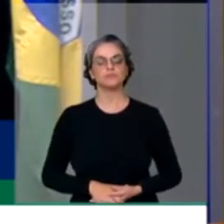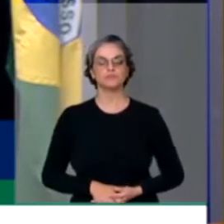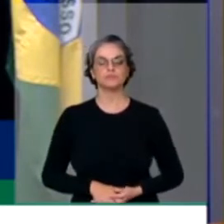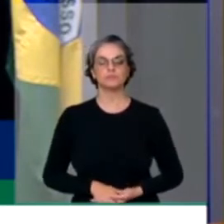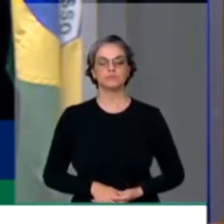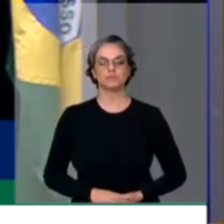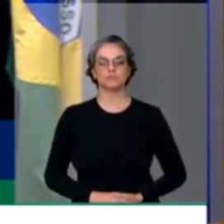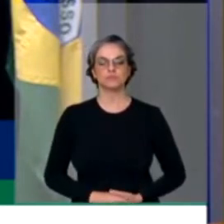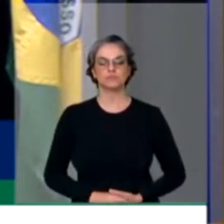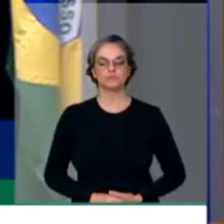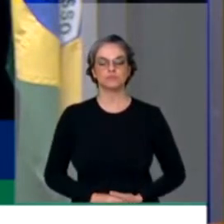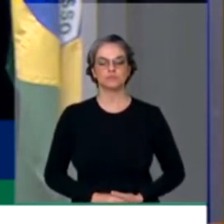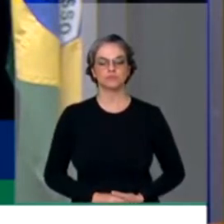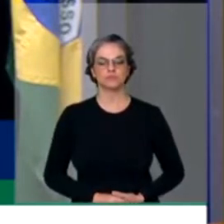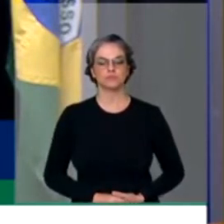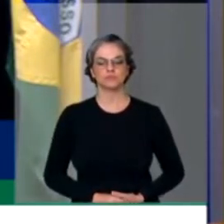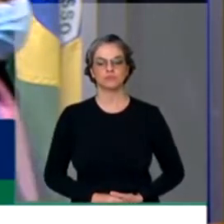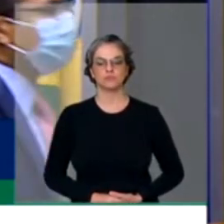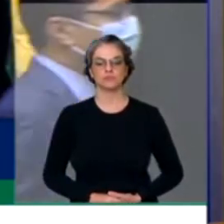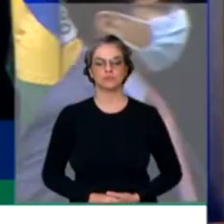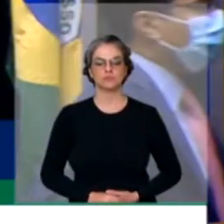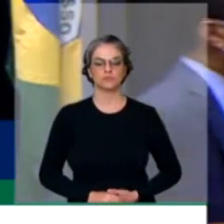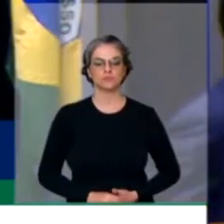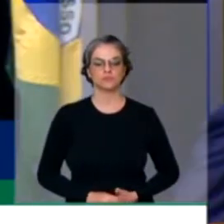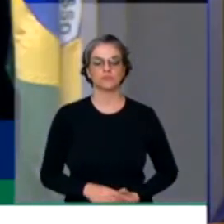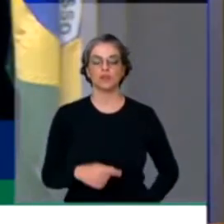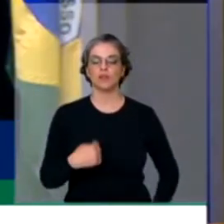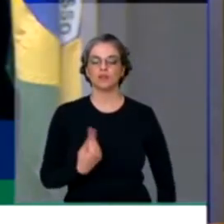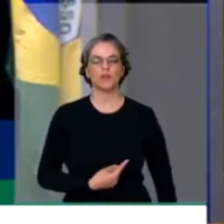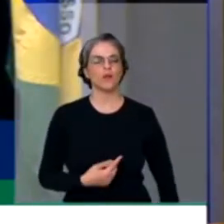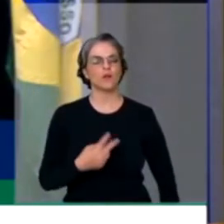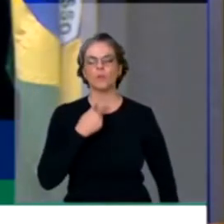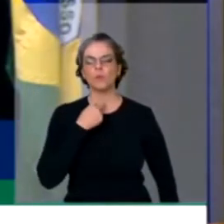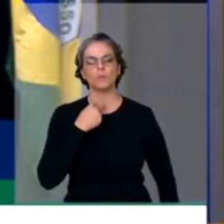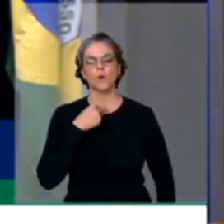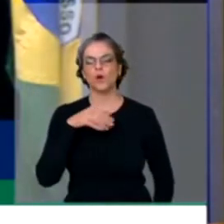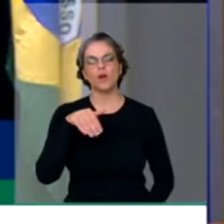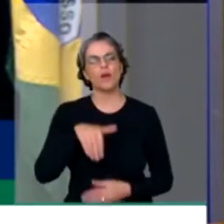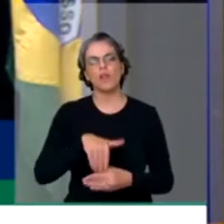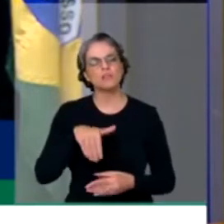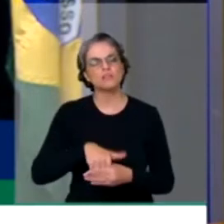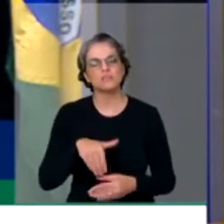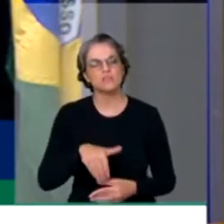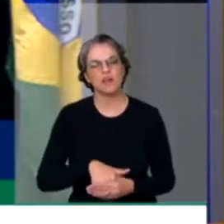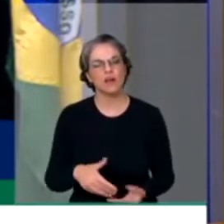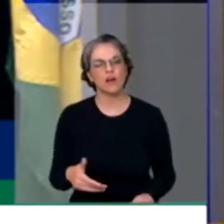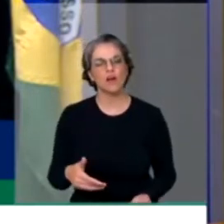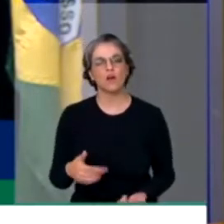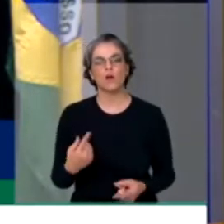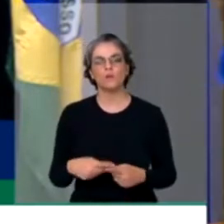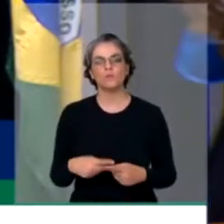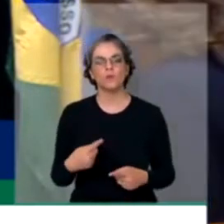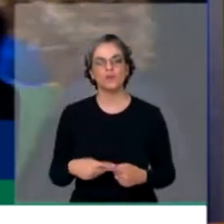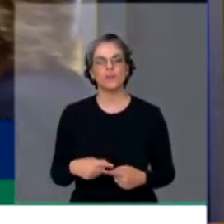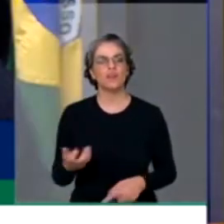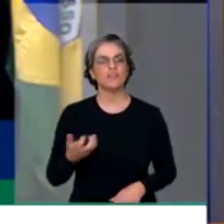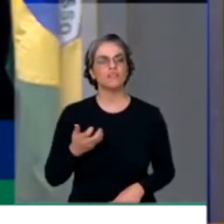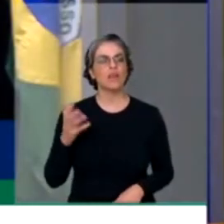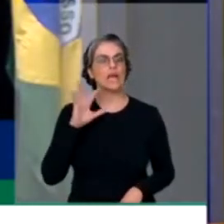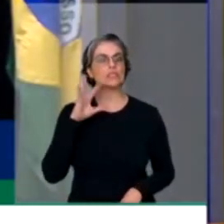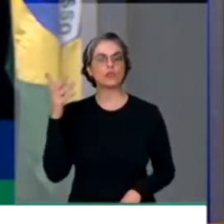Nós não podemos ter uma eleição para a Câmara dos Deputados em que buscamos uma possível solução para os